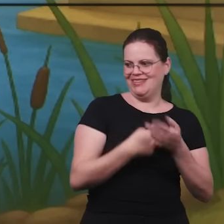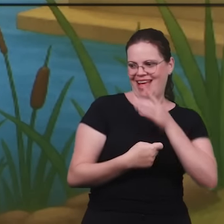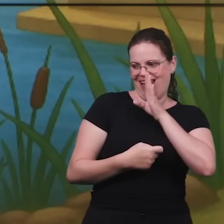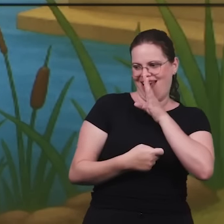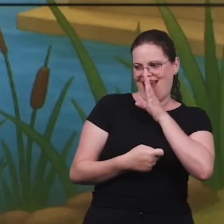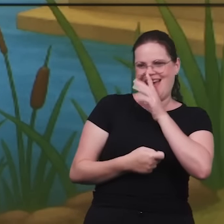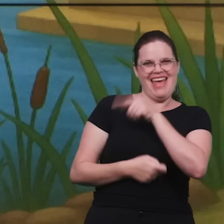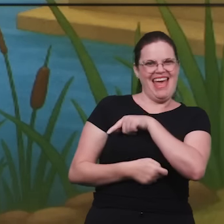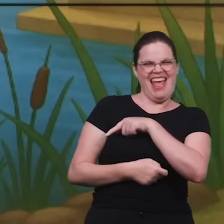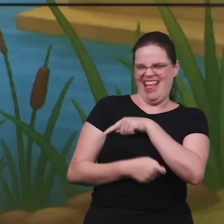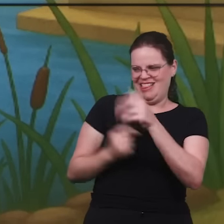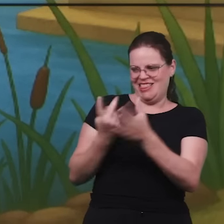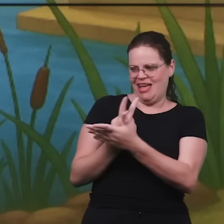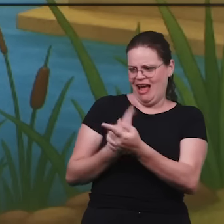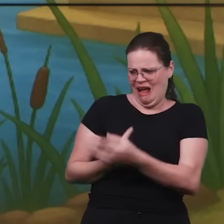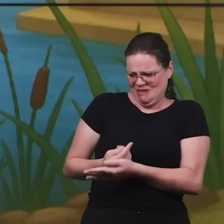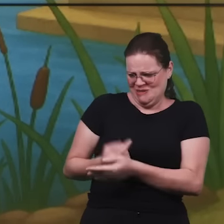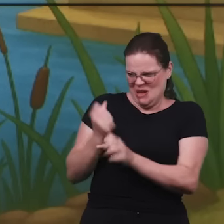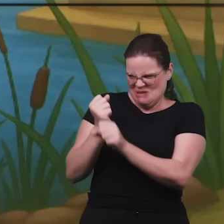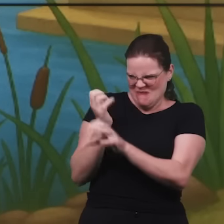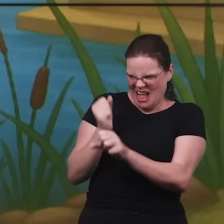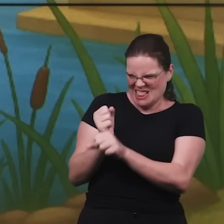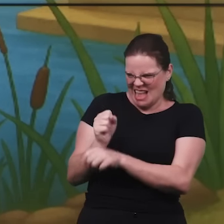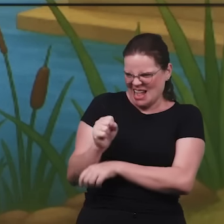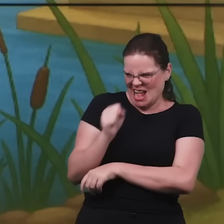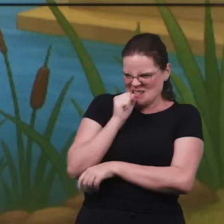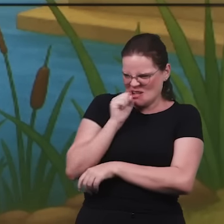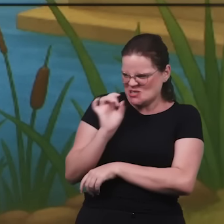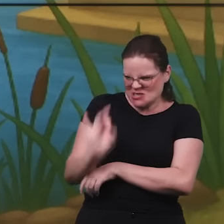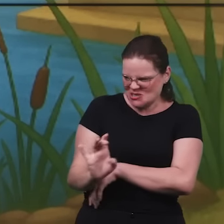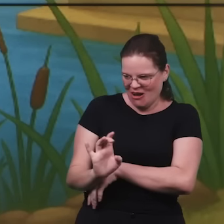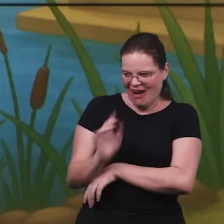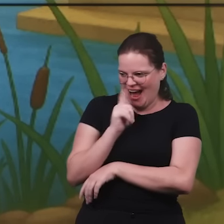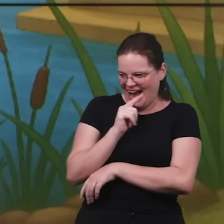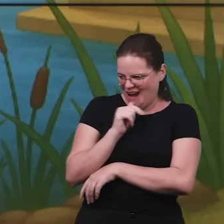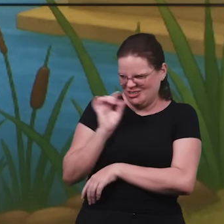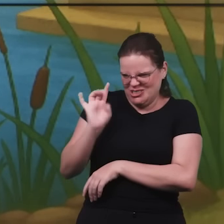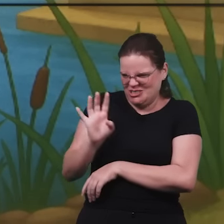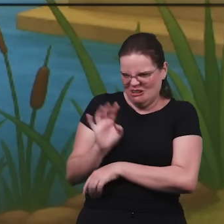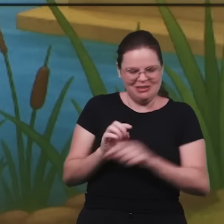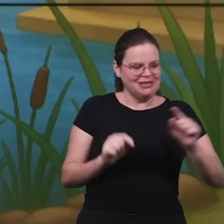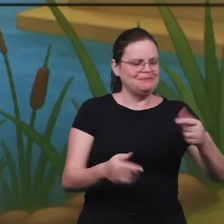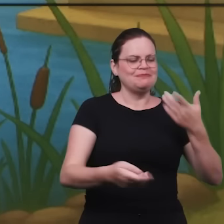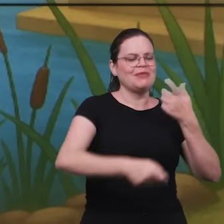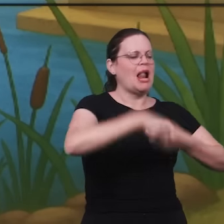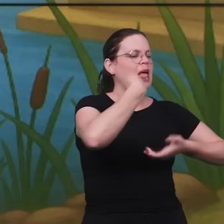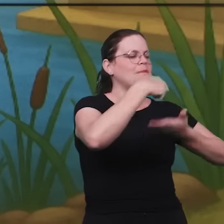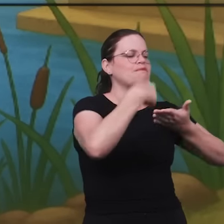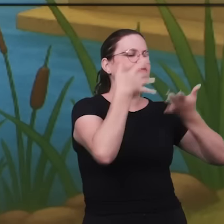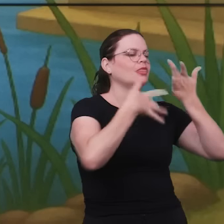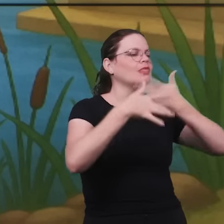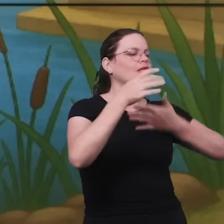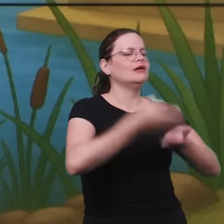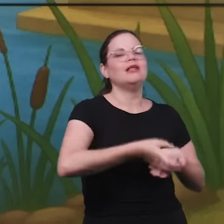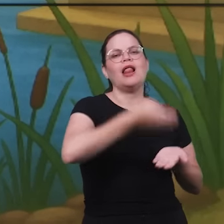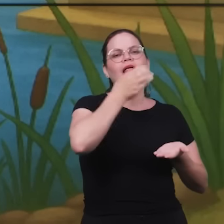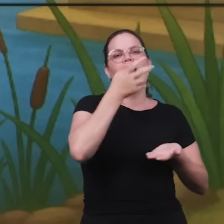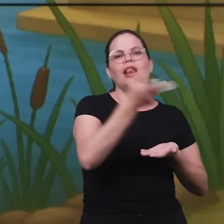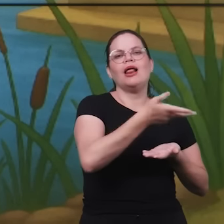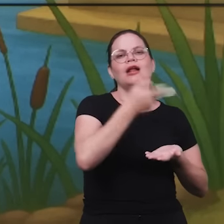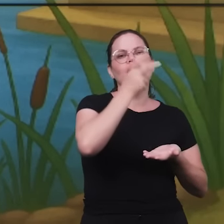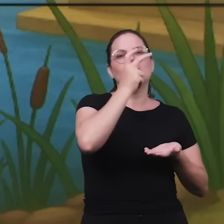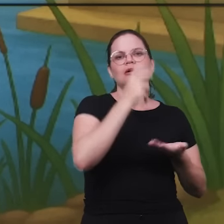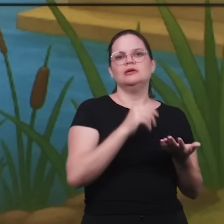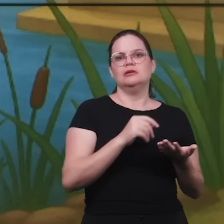errado. Gente, não era nada fácil ser diferente naquele local. Afinal, Daniel era um jovem. Mas olha